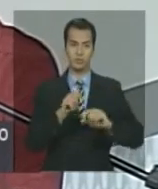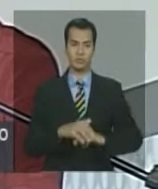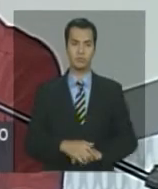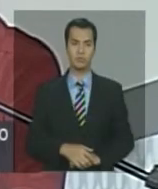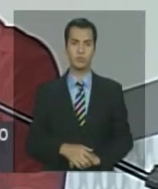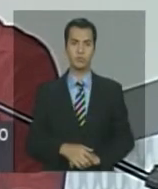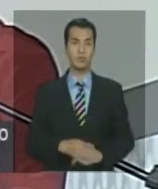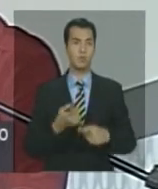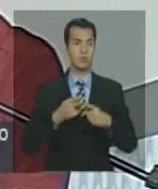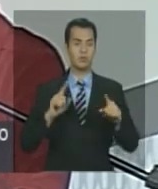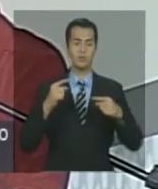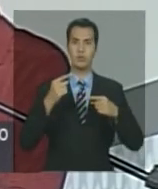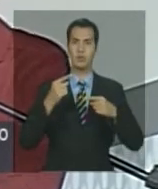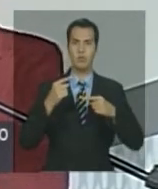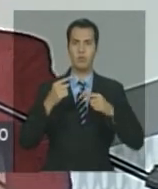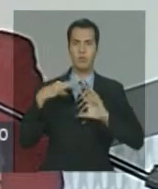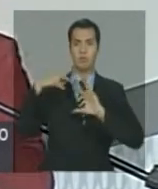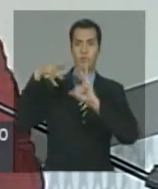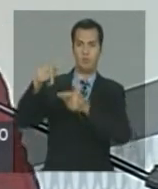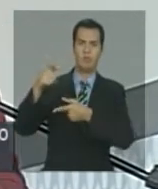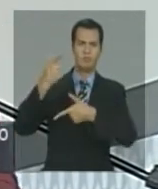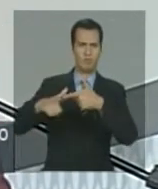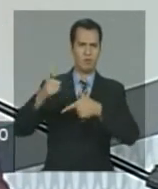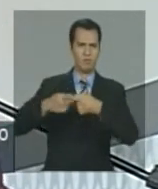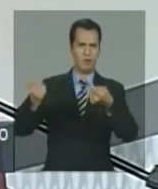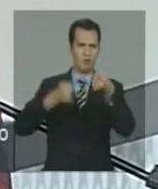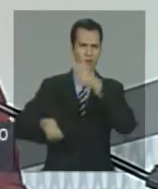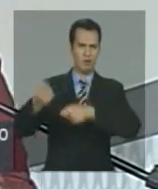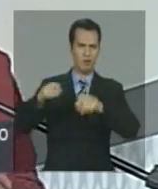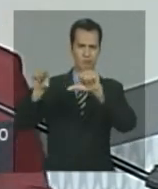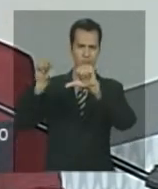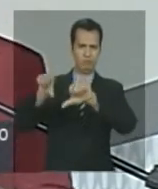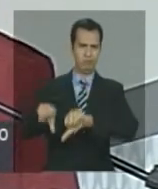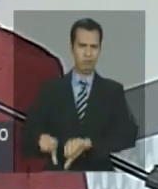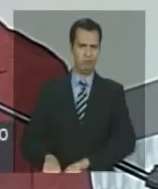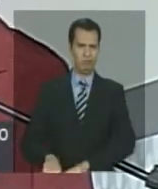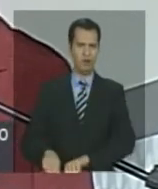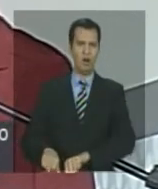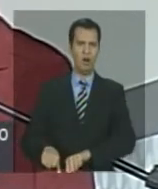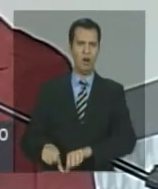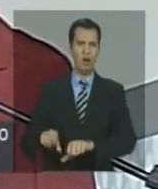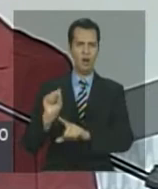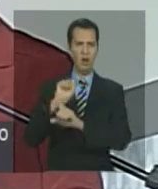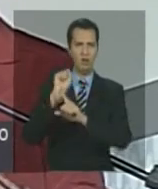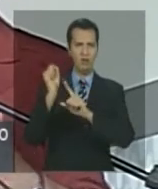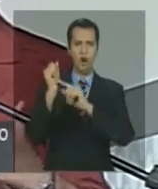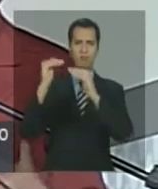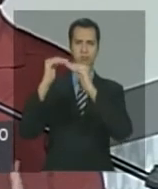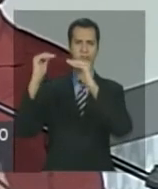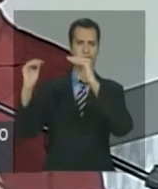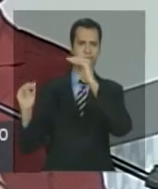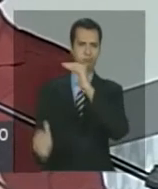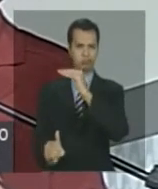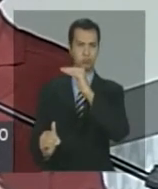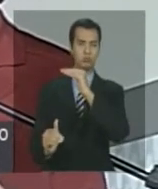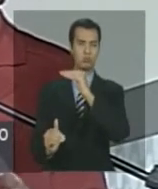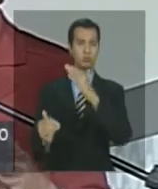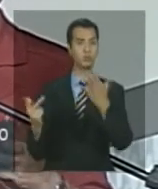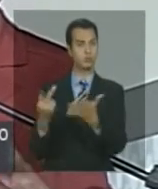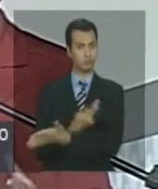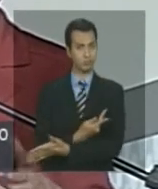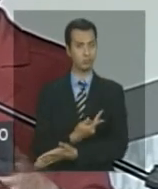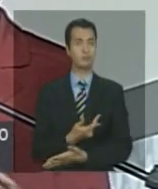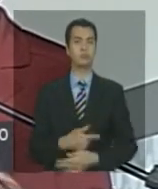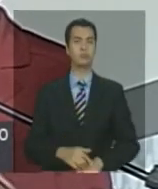das tendências internacionais, porque o que se verifica no mundo é um aumento da desigualdade. O mais grave, que é